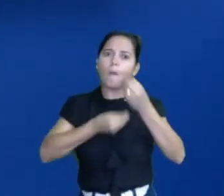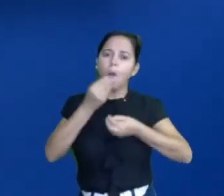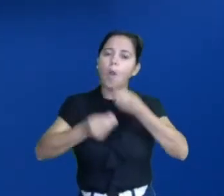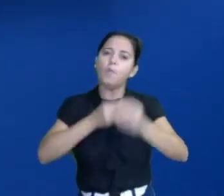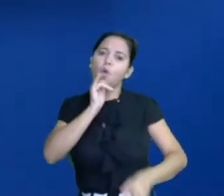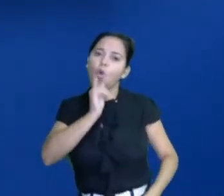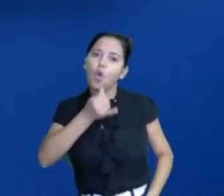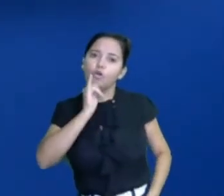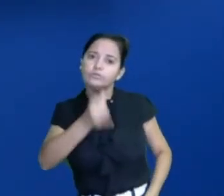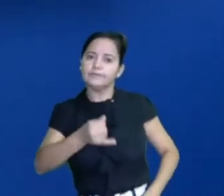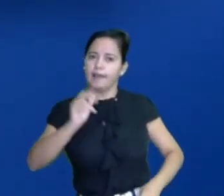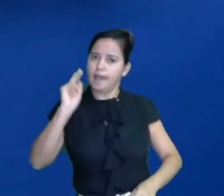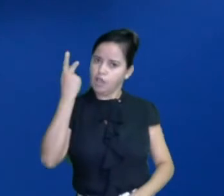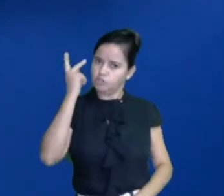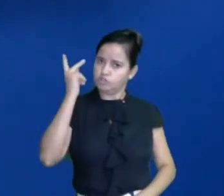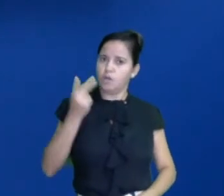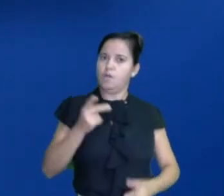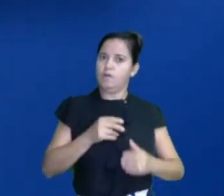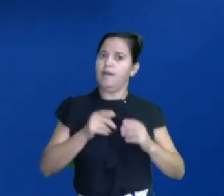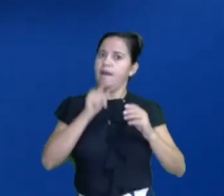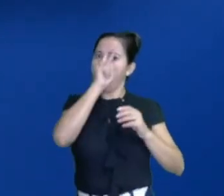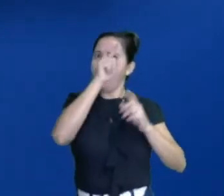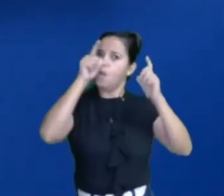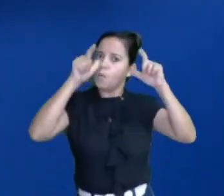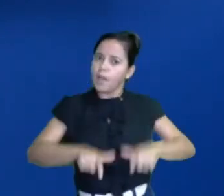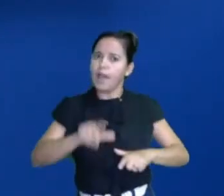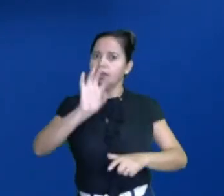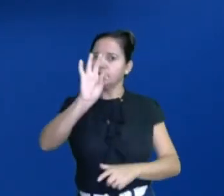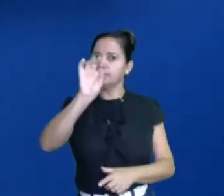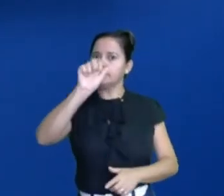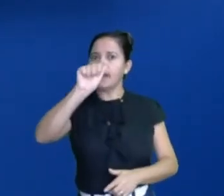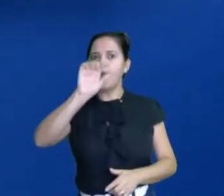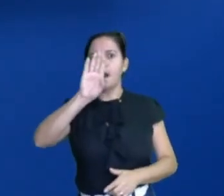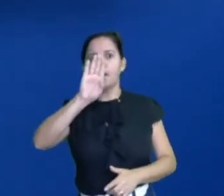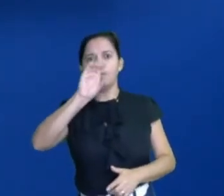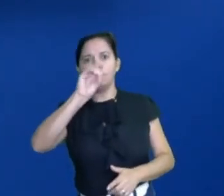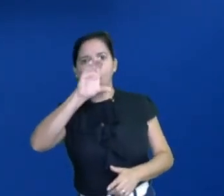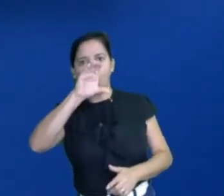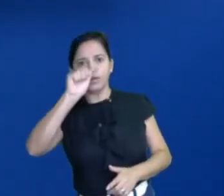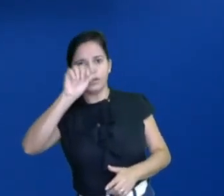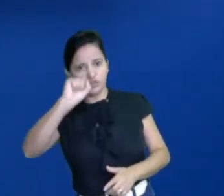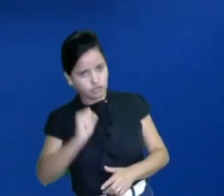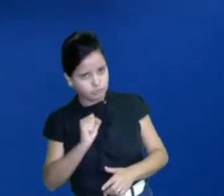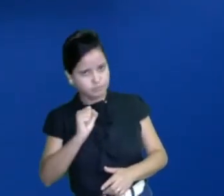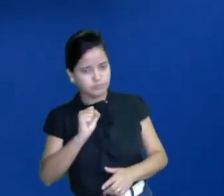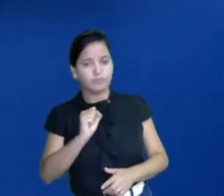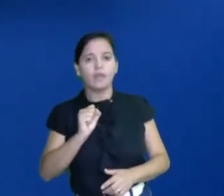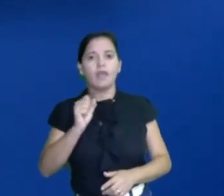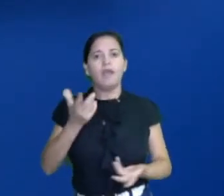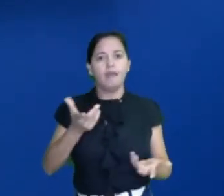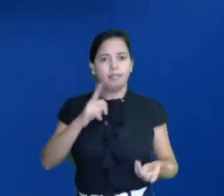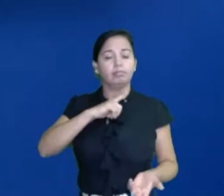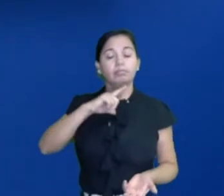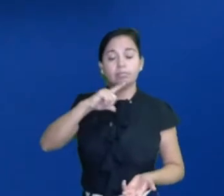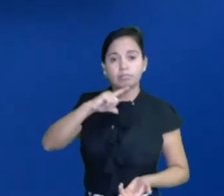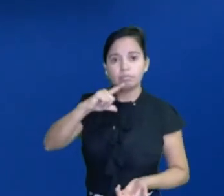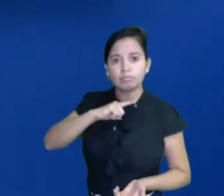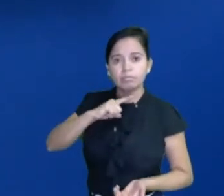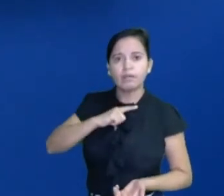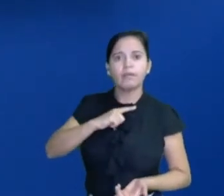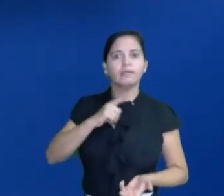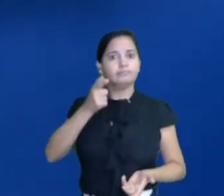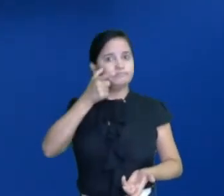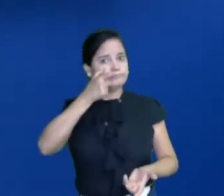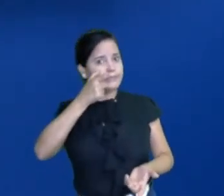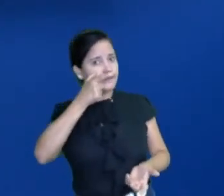de Pernambuco através do Monte das Tabocas? Então, ó, é de interesse público, certo? E